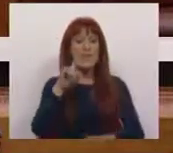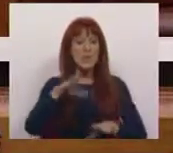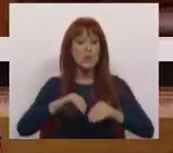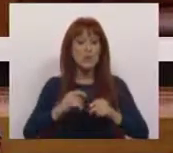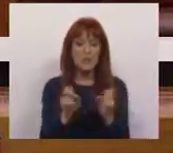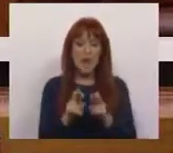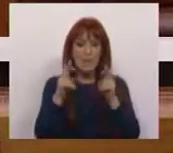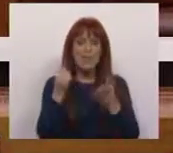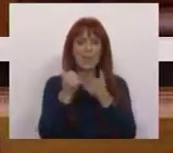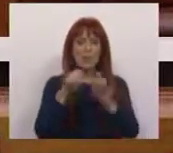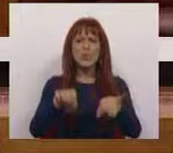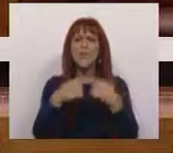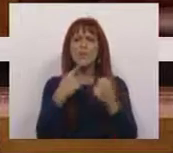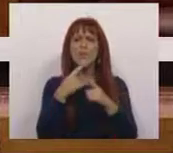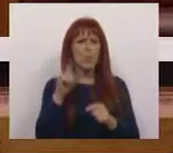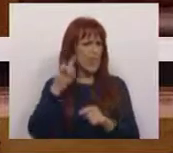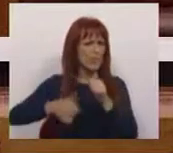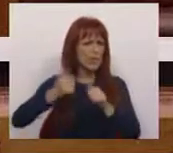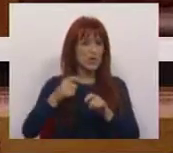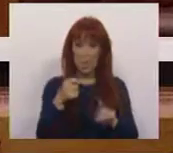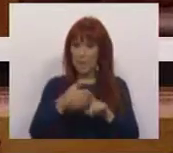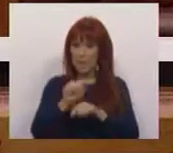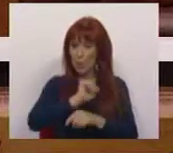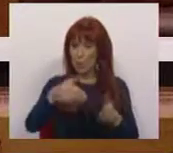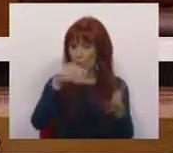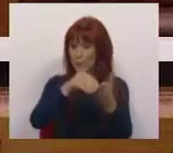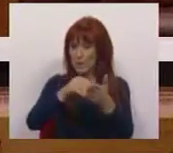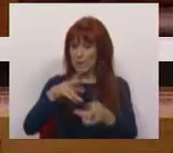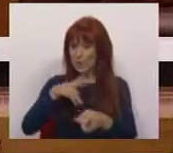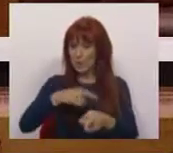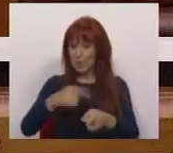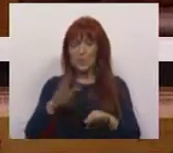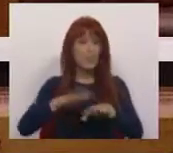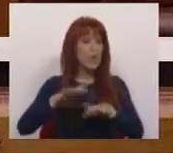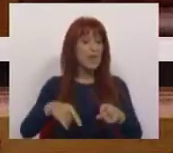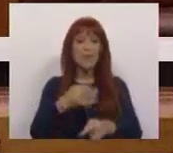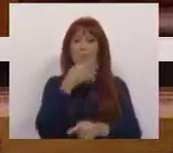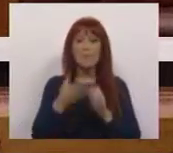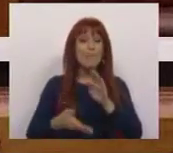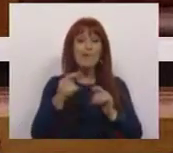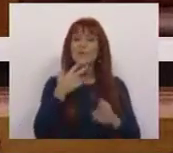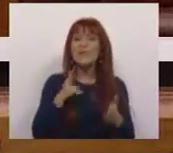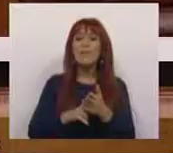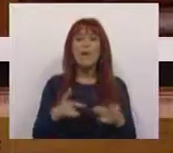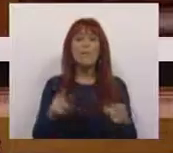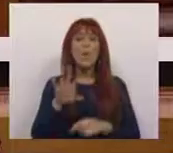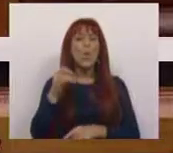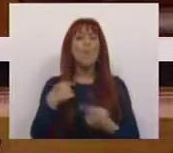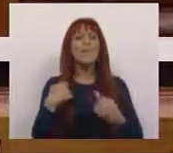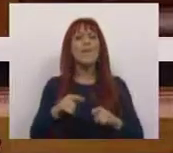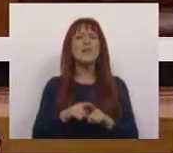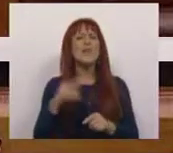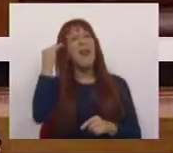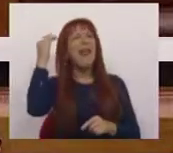o aumento de apoios sociais muito relevantes para o combate à pobreza no país, o facto de falar mais verdade quando deixa